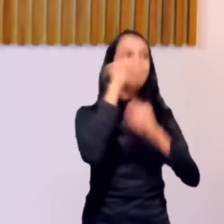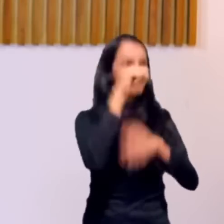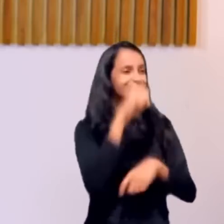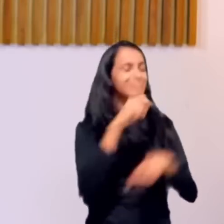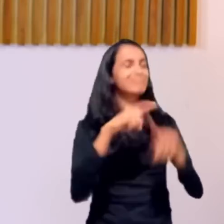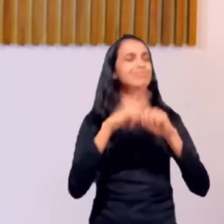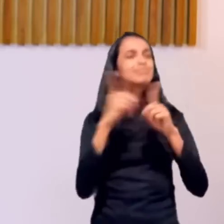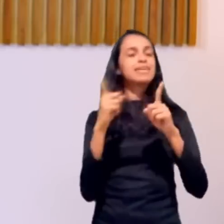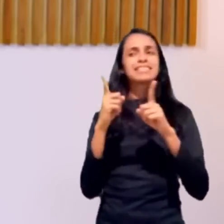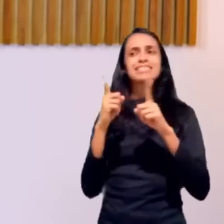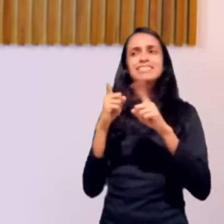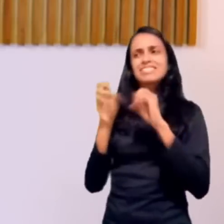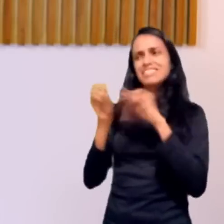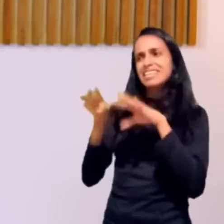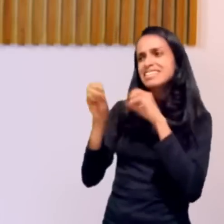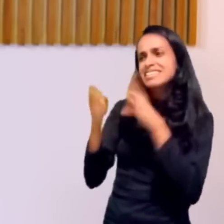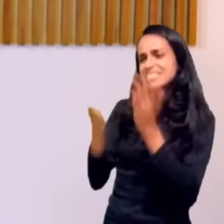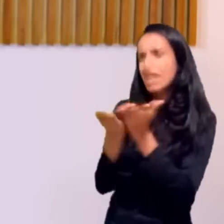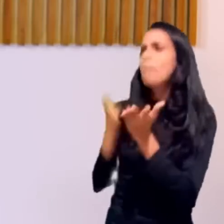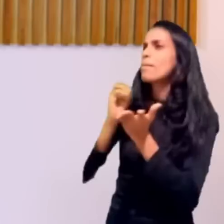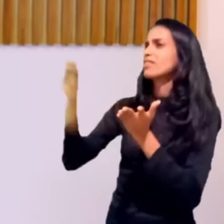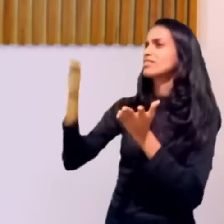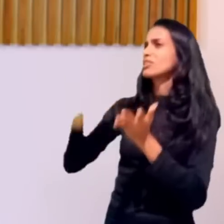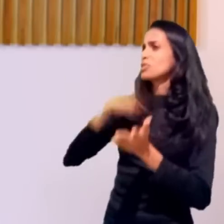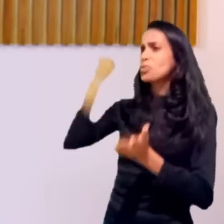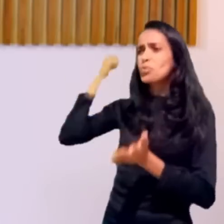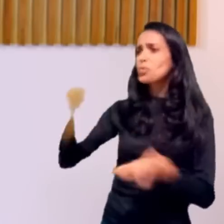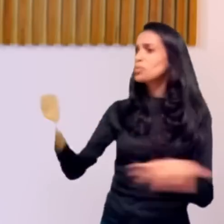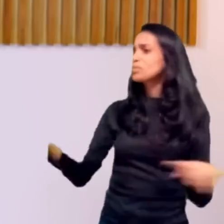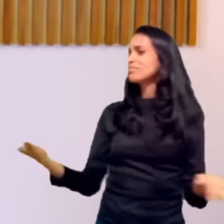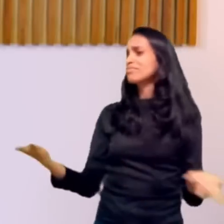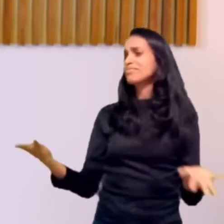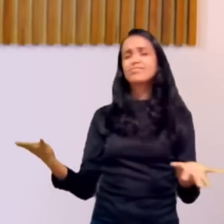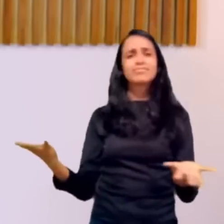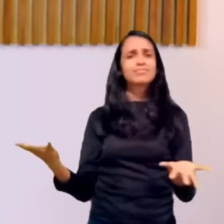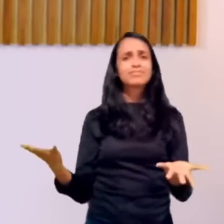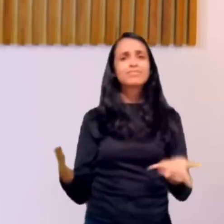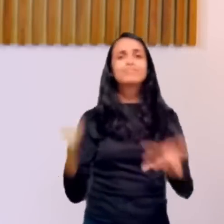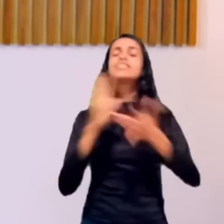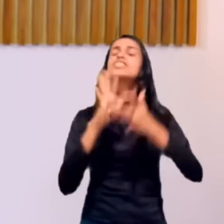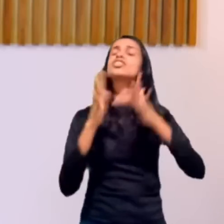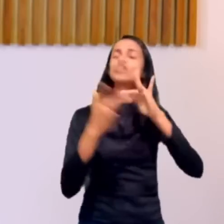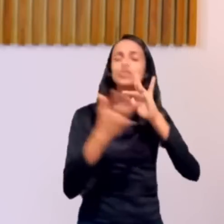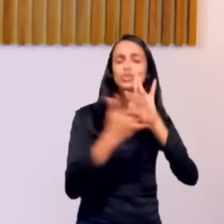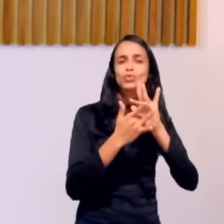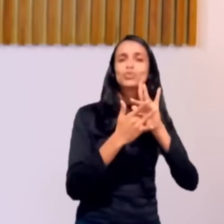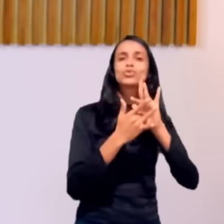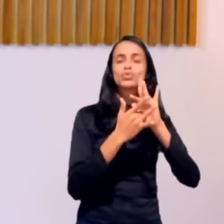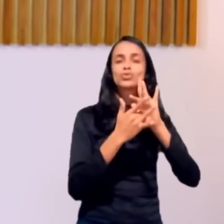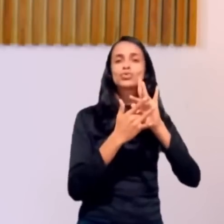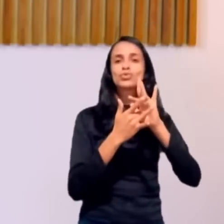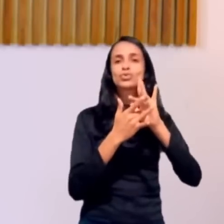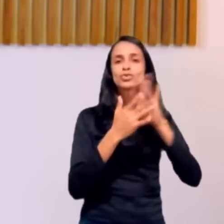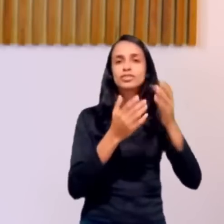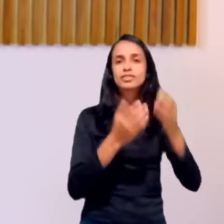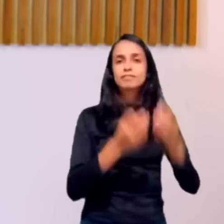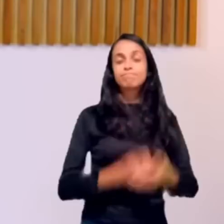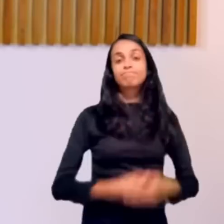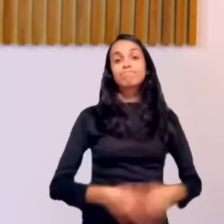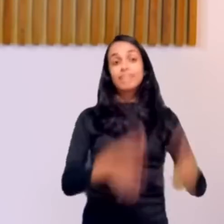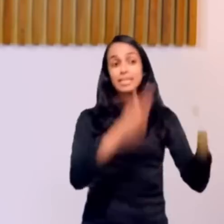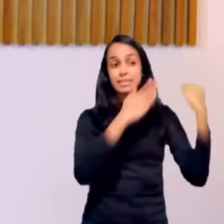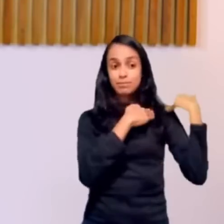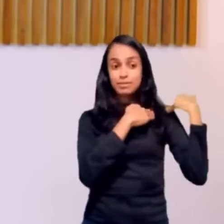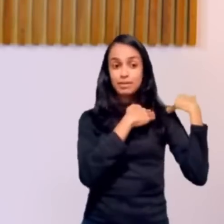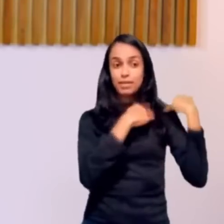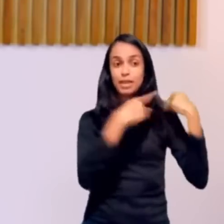foi readmitido. O próprio Jesus lhe reintegra ao ministério,